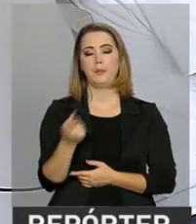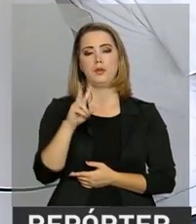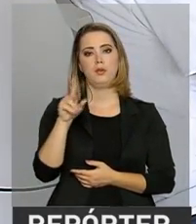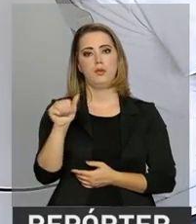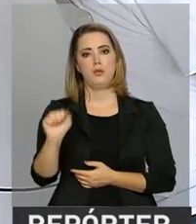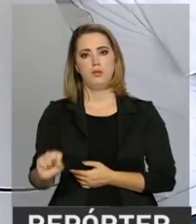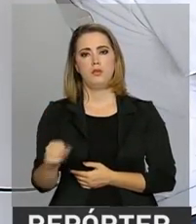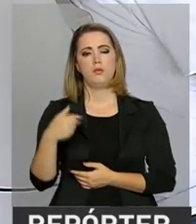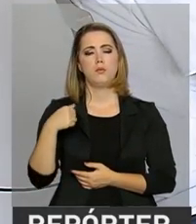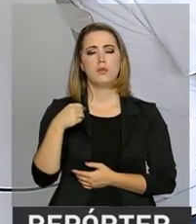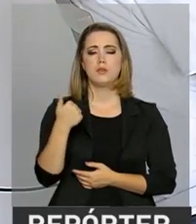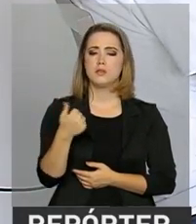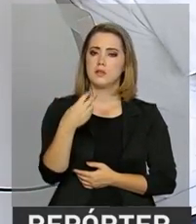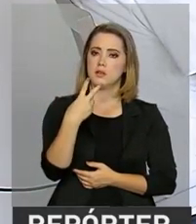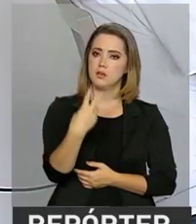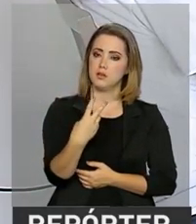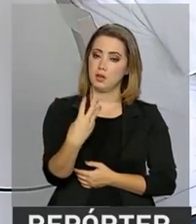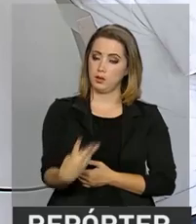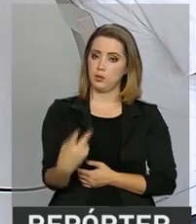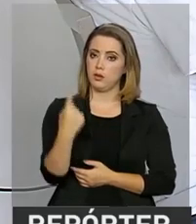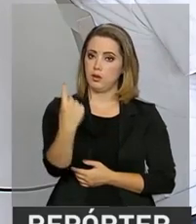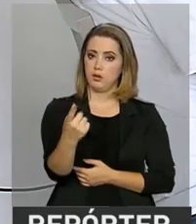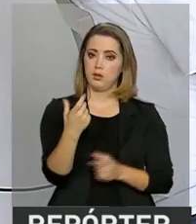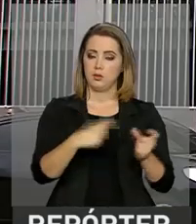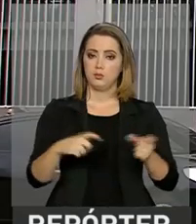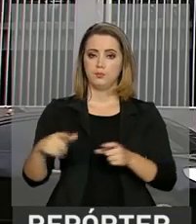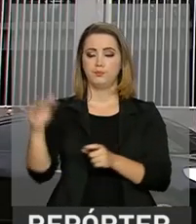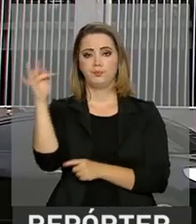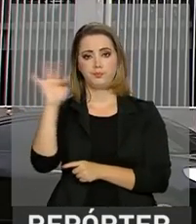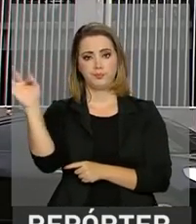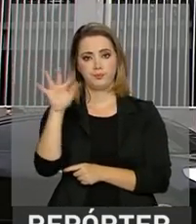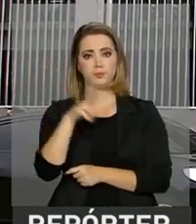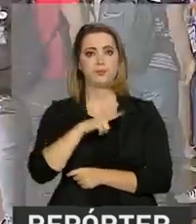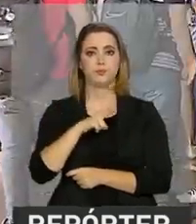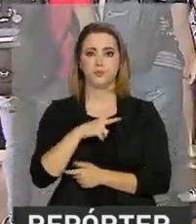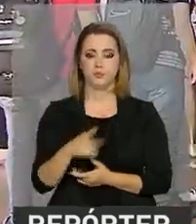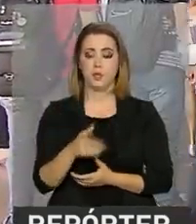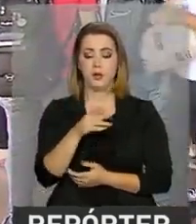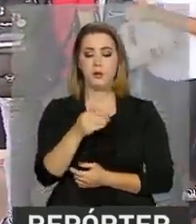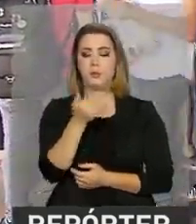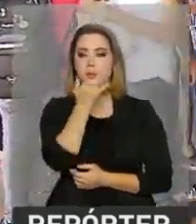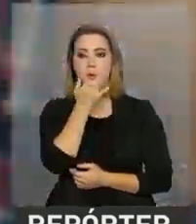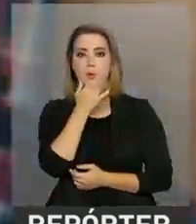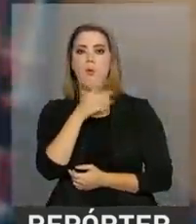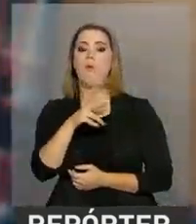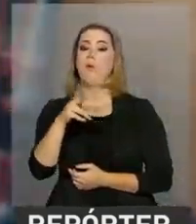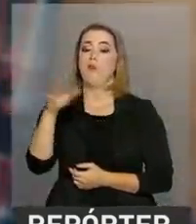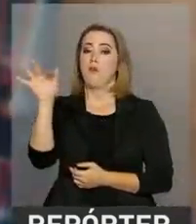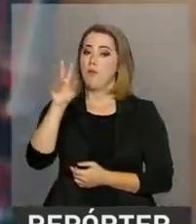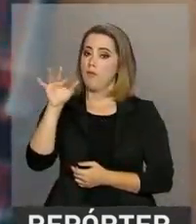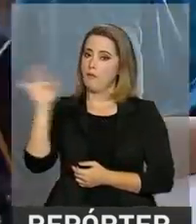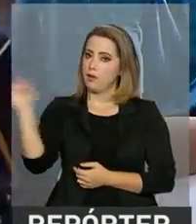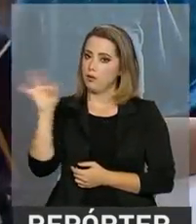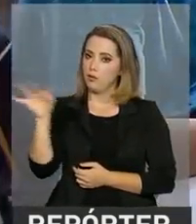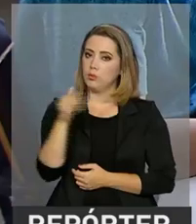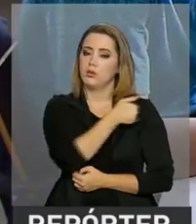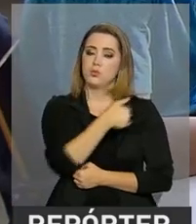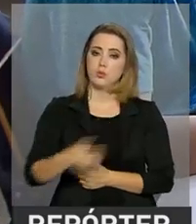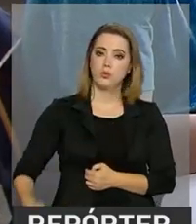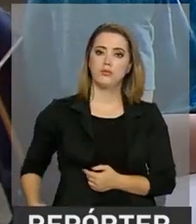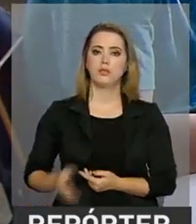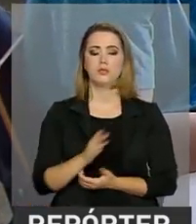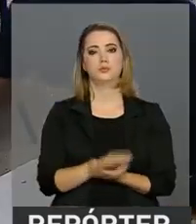51 instituições de ensino superior com opções no país inteiro entenda a nota do enem como único critério de